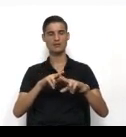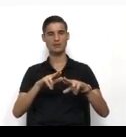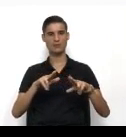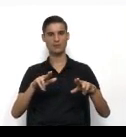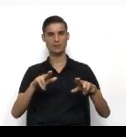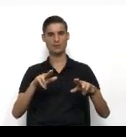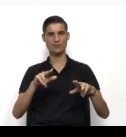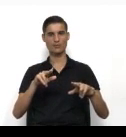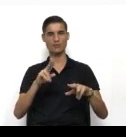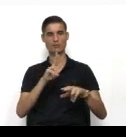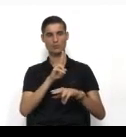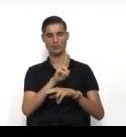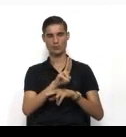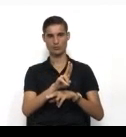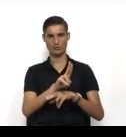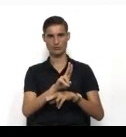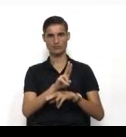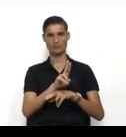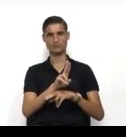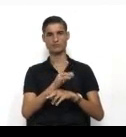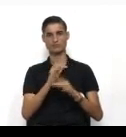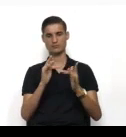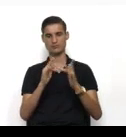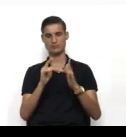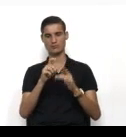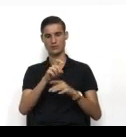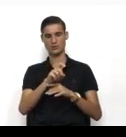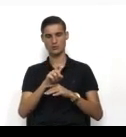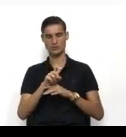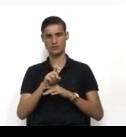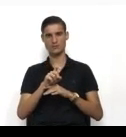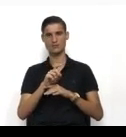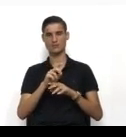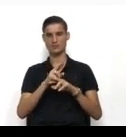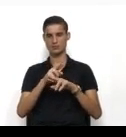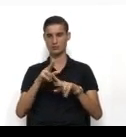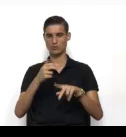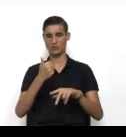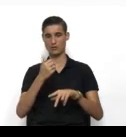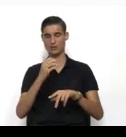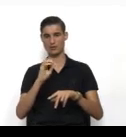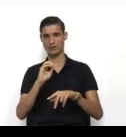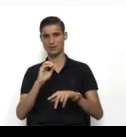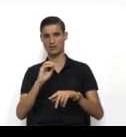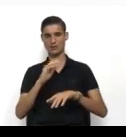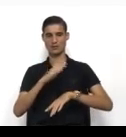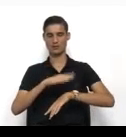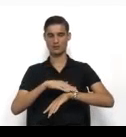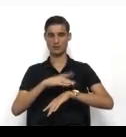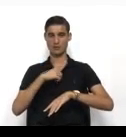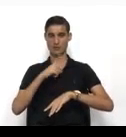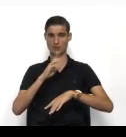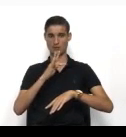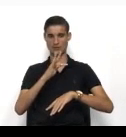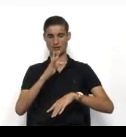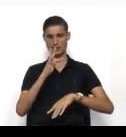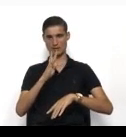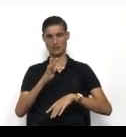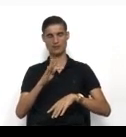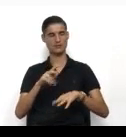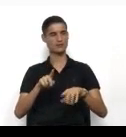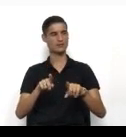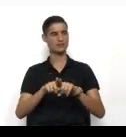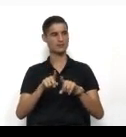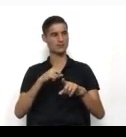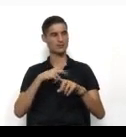a u, aqui o meu x agora vai ser igual a 10, num tempo t, e tudo isso vai ser